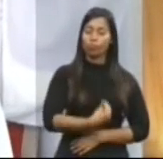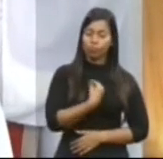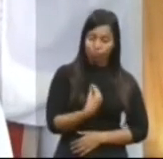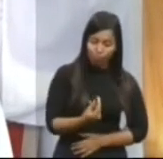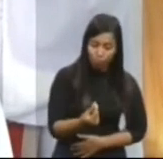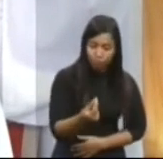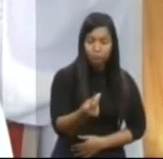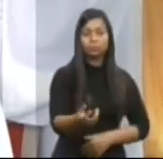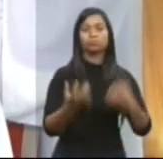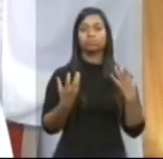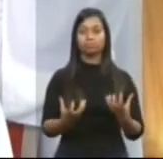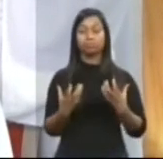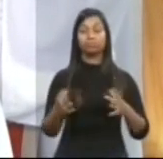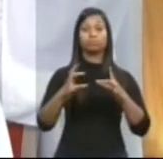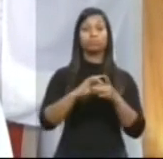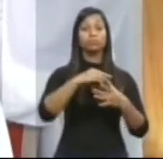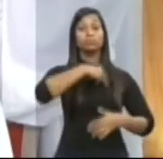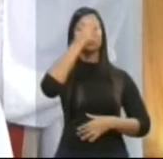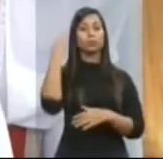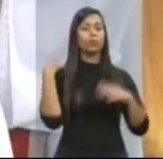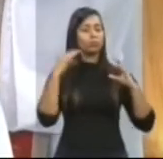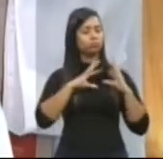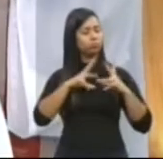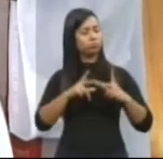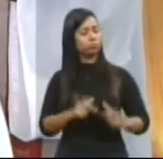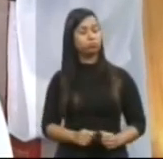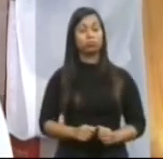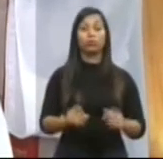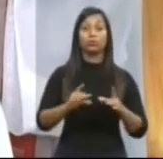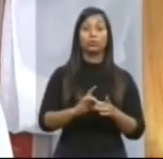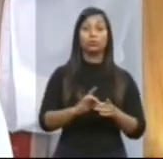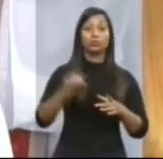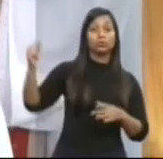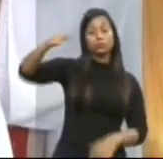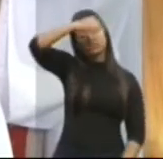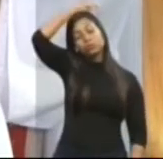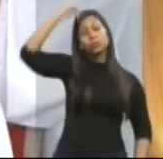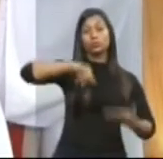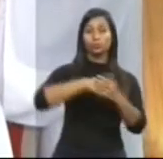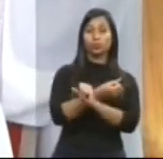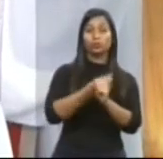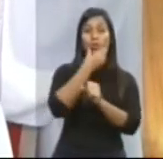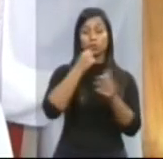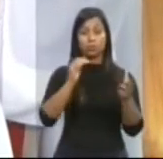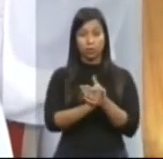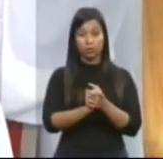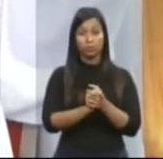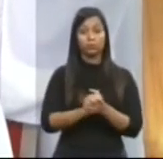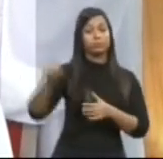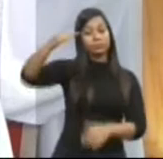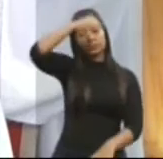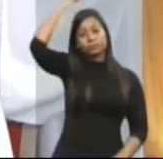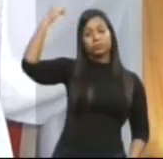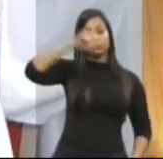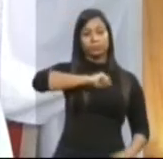nós e dai-nos participar da vida eterna com a Virgem Maria, Mãe de Deus, com São José, seu castíssimo esposo, com